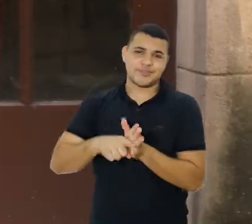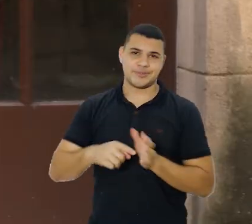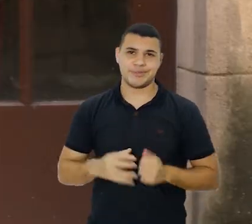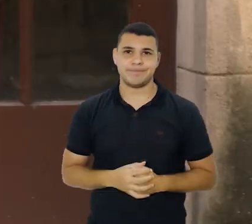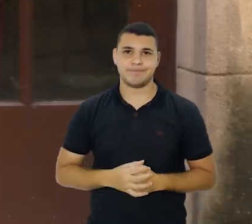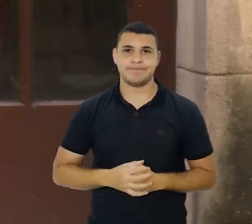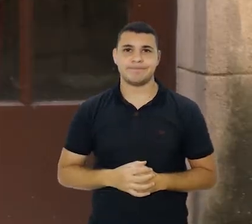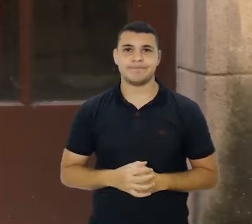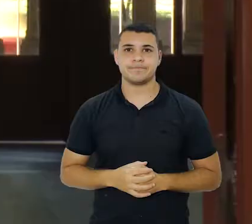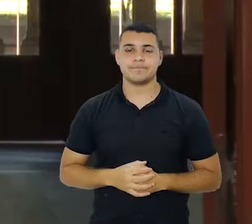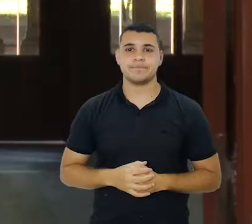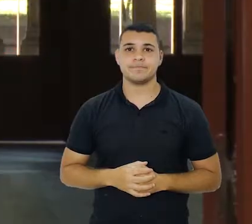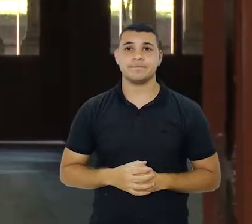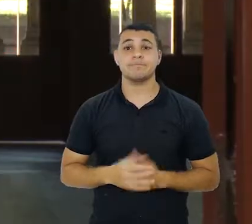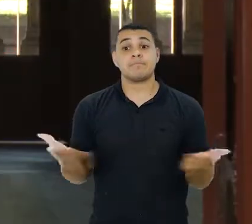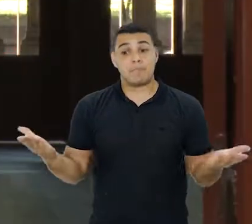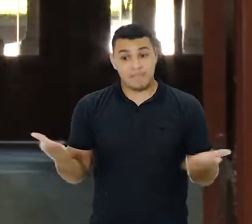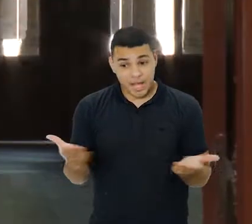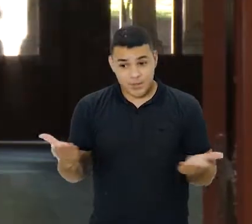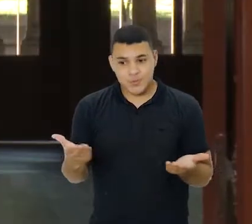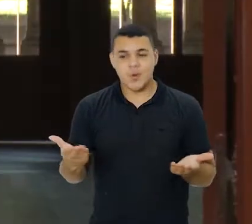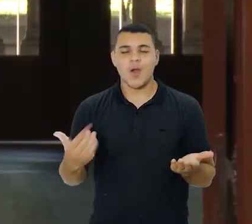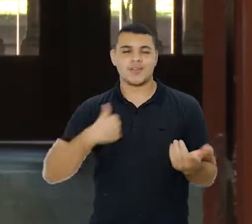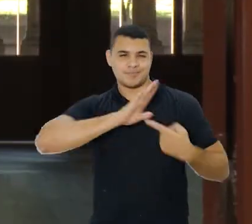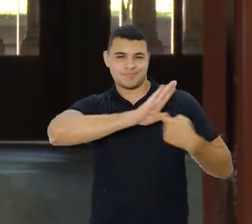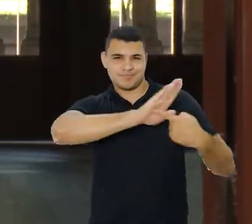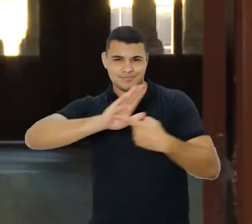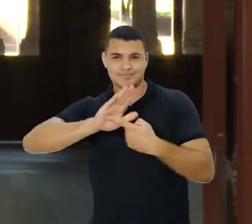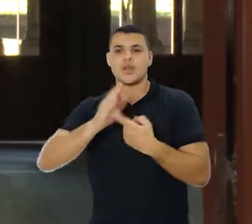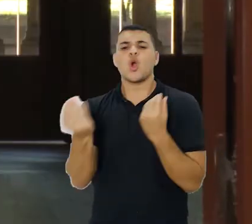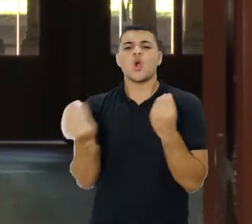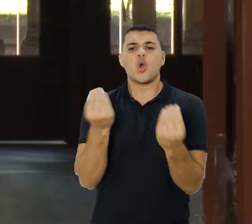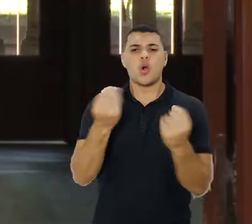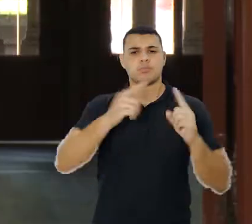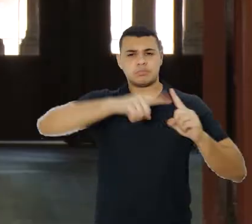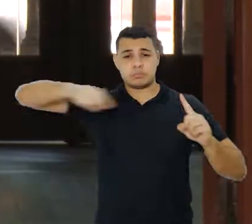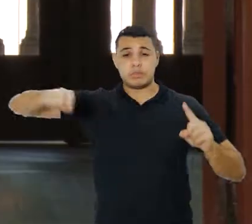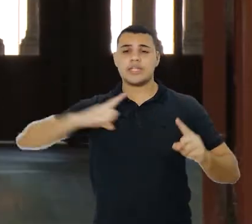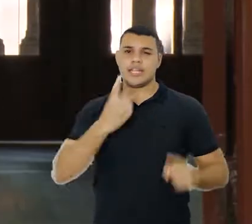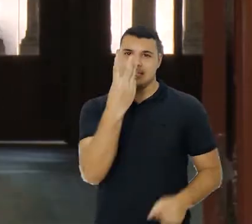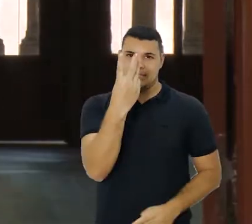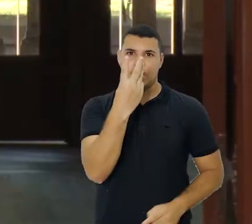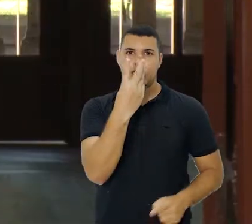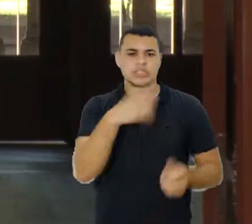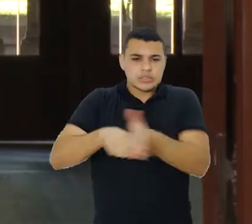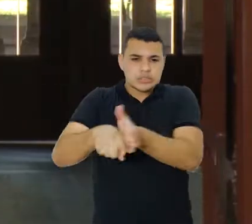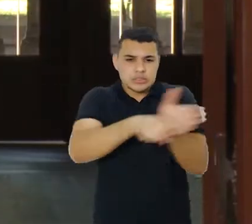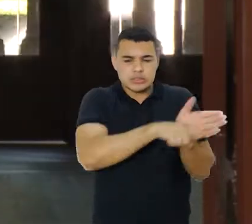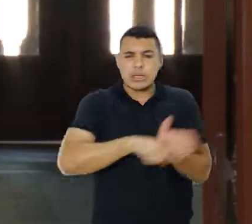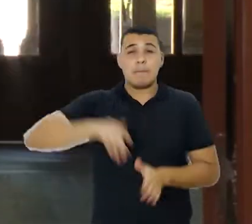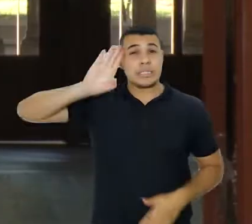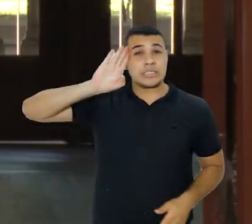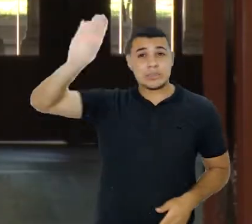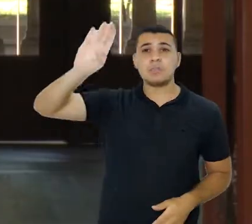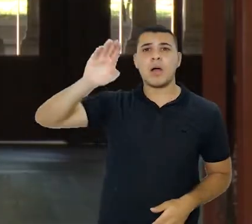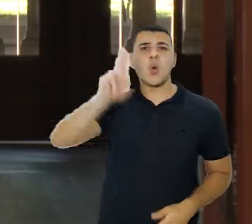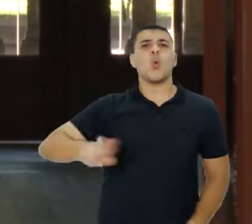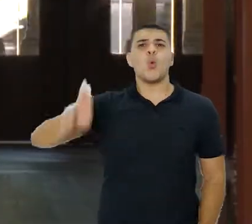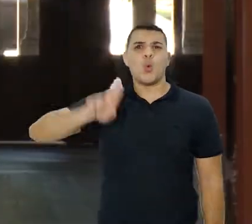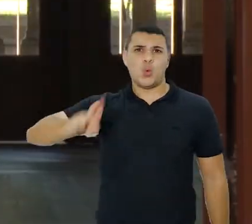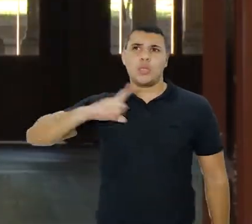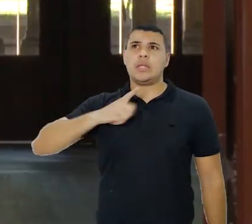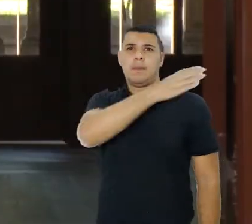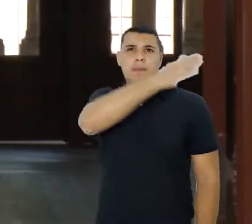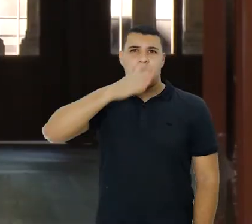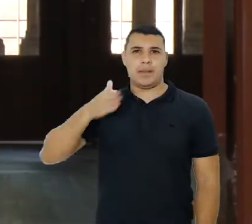negativa. Tá? Iniciamos aqui a apresentação dos indicadores, 3 indicadores principais, mais